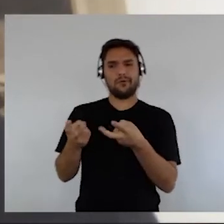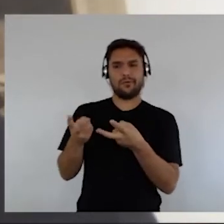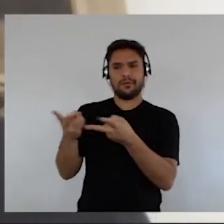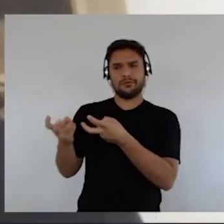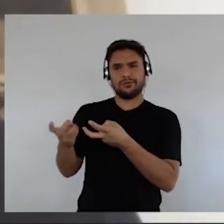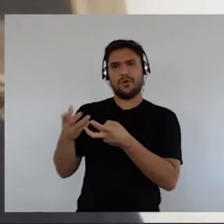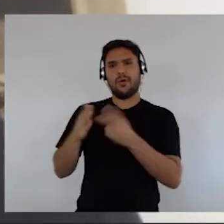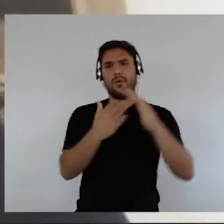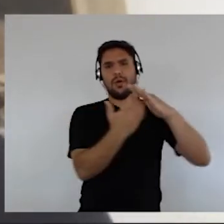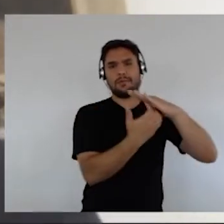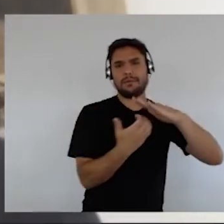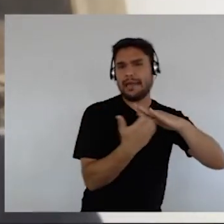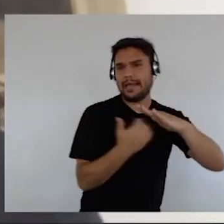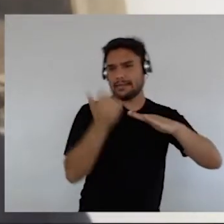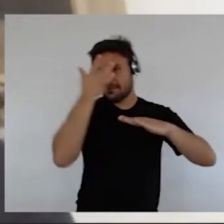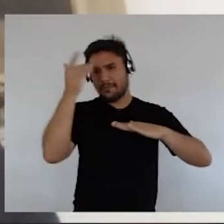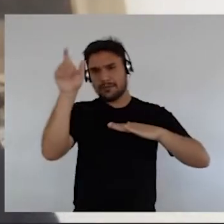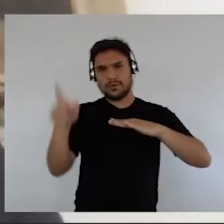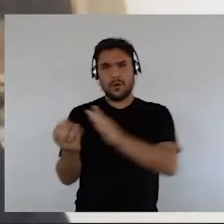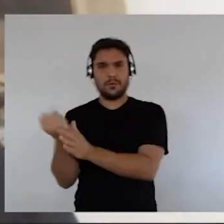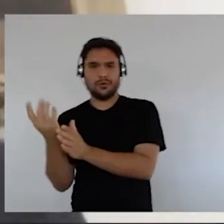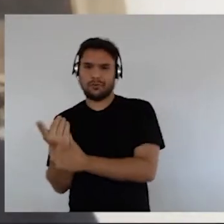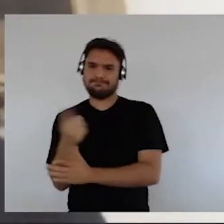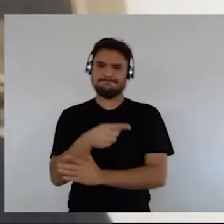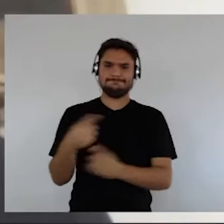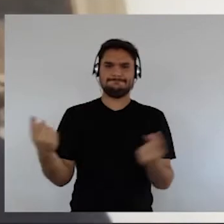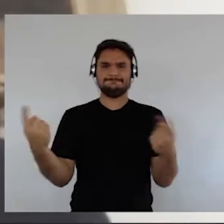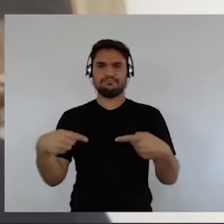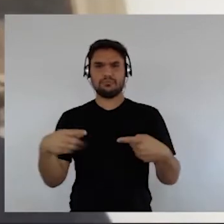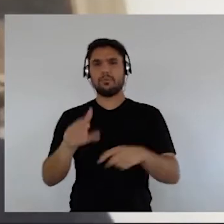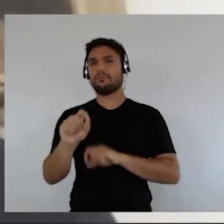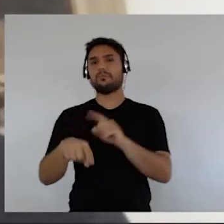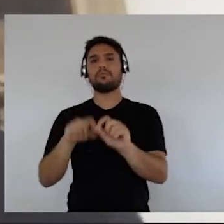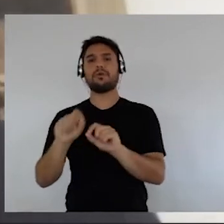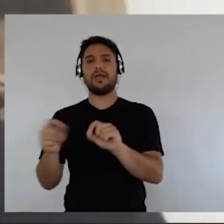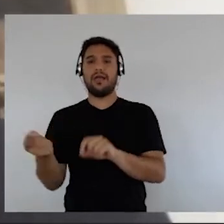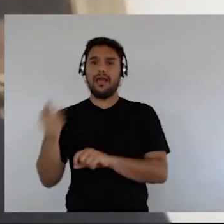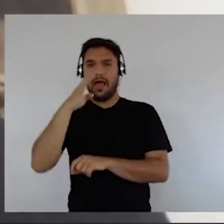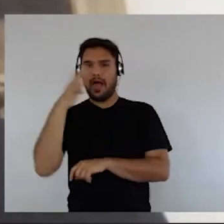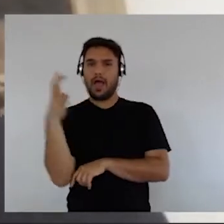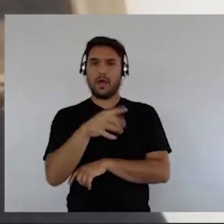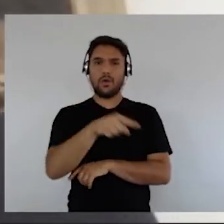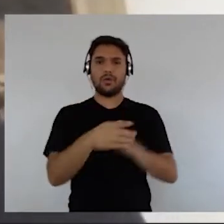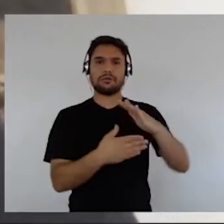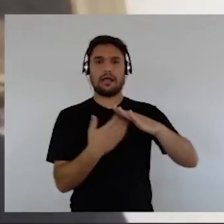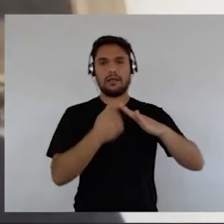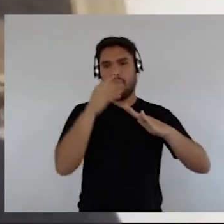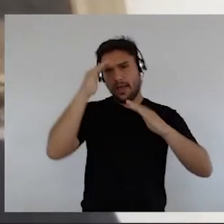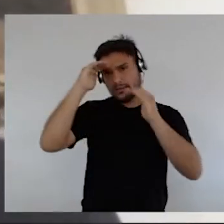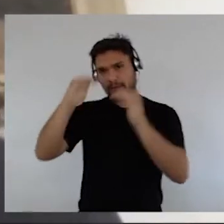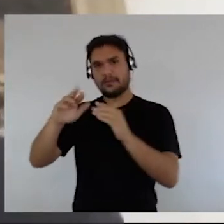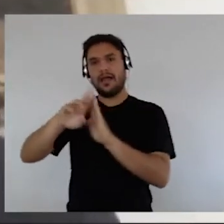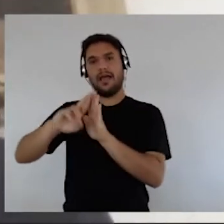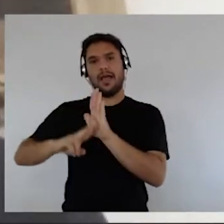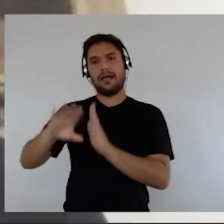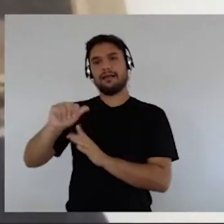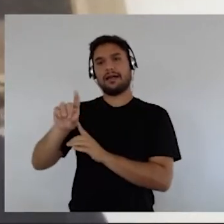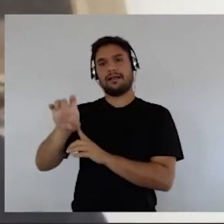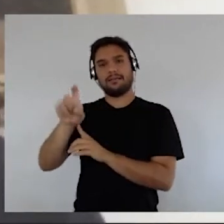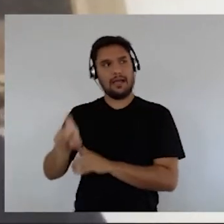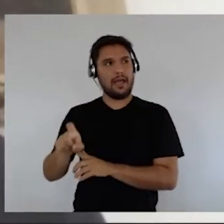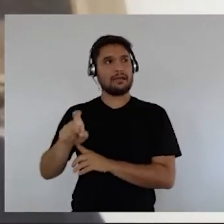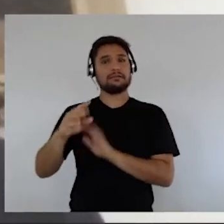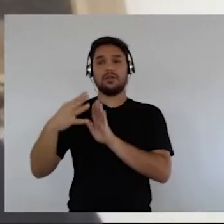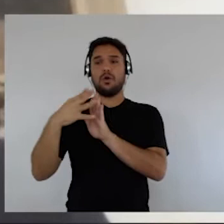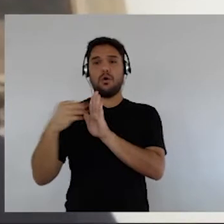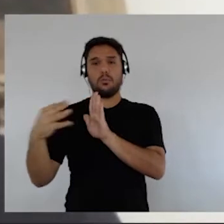rurais e empresas integradoras, eis que os produtores acusam as empresas de desrespeitar as CADEX e o modelo de precificação previsto